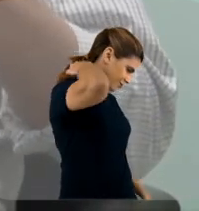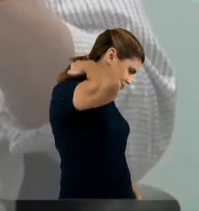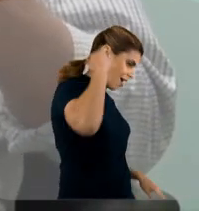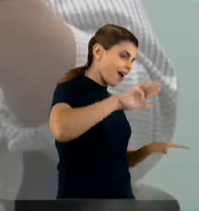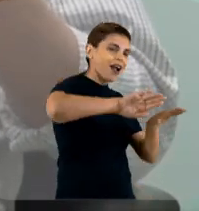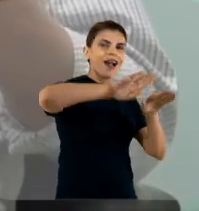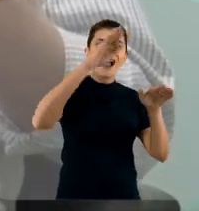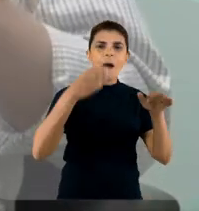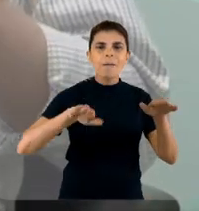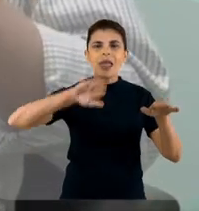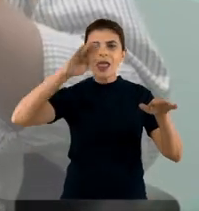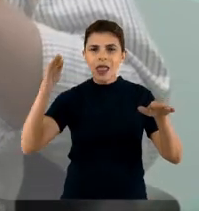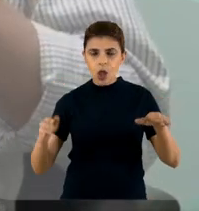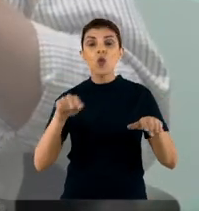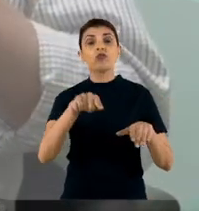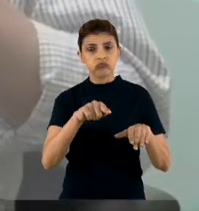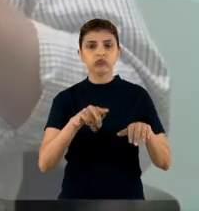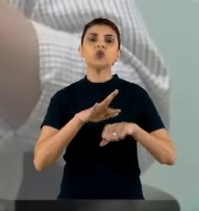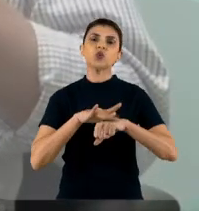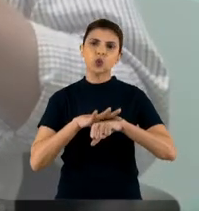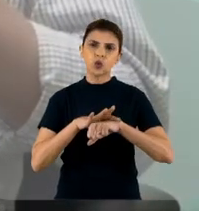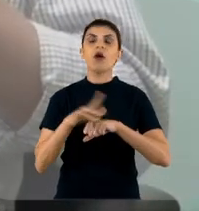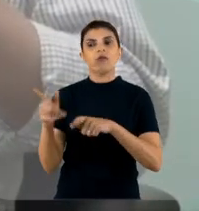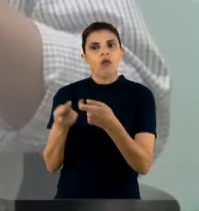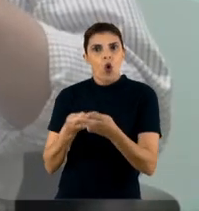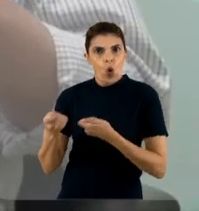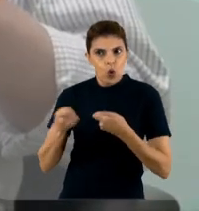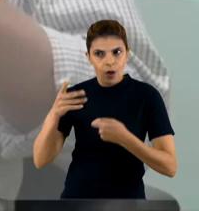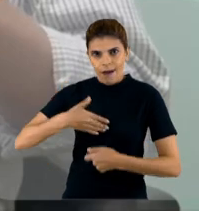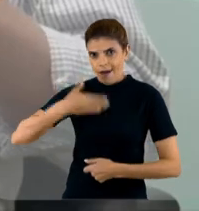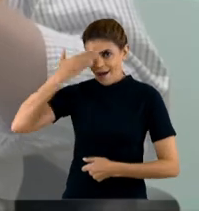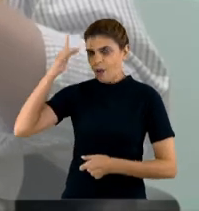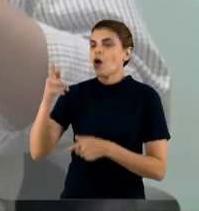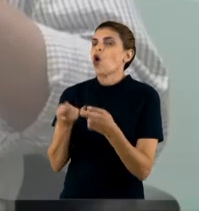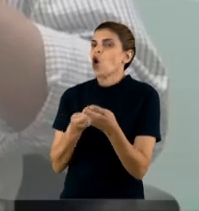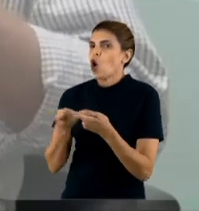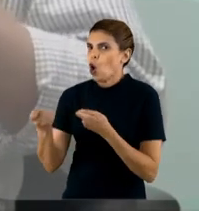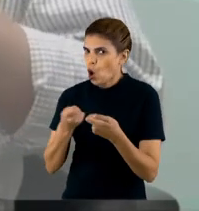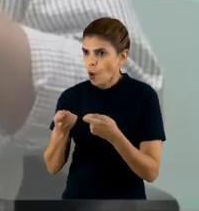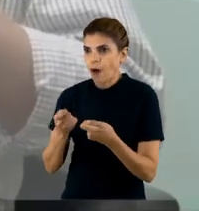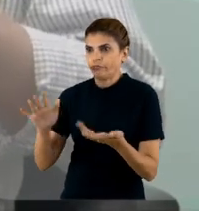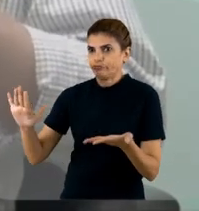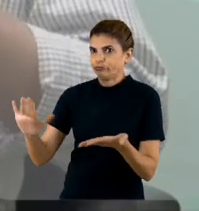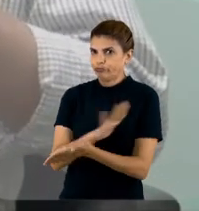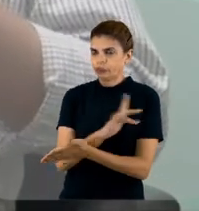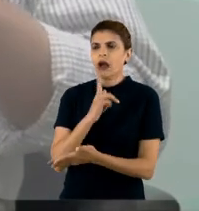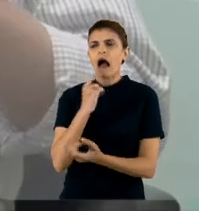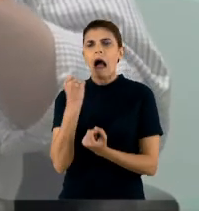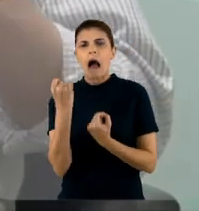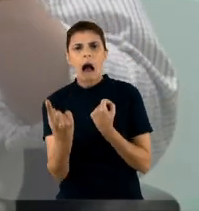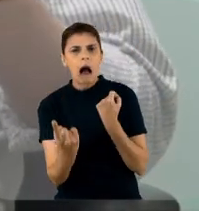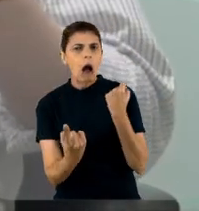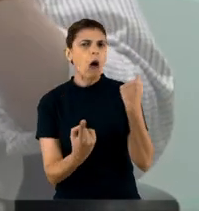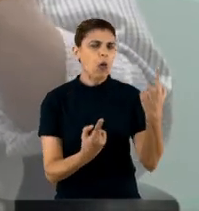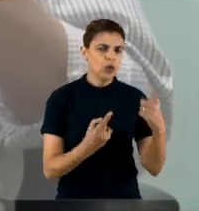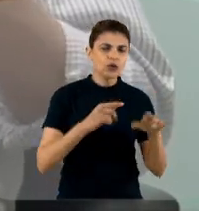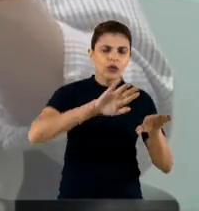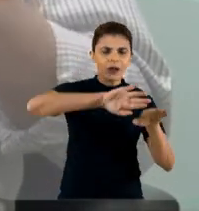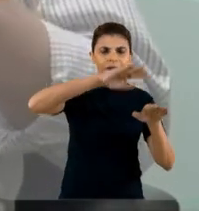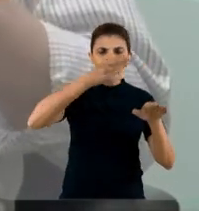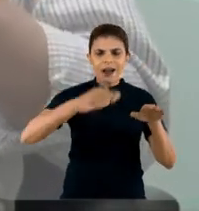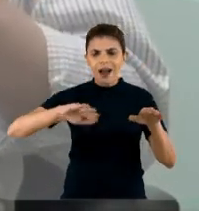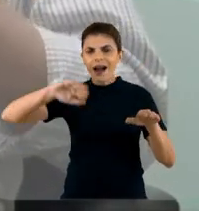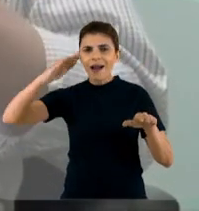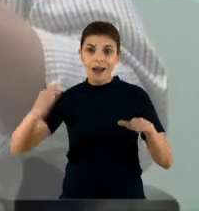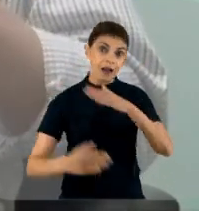camelo como hospedeiro intermediário. E também foi contido na época, embora não totalmente extinto, o MERS ainda aparece aqui